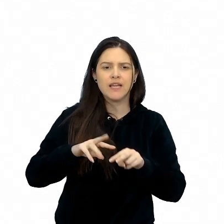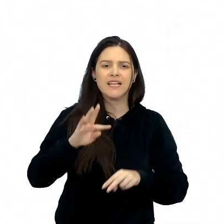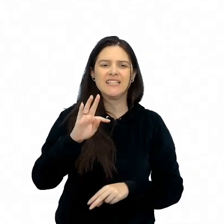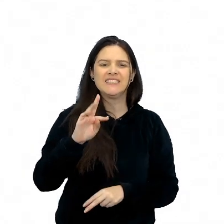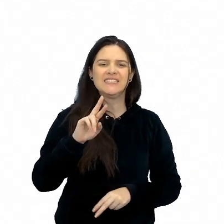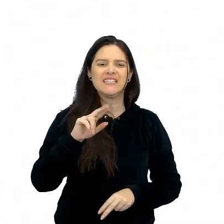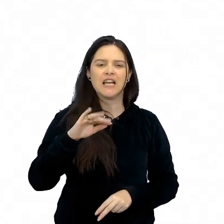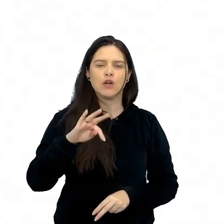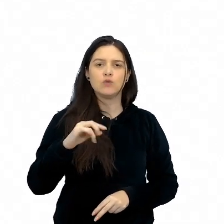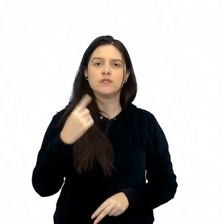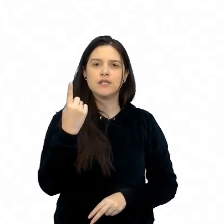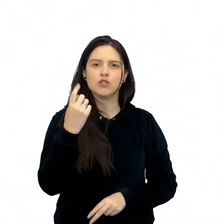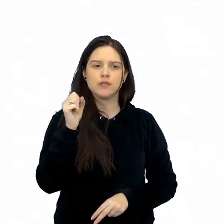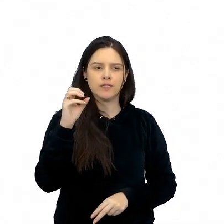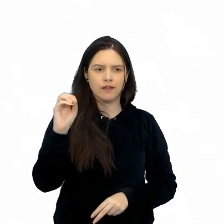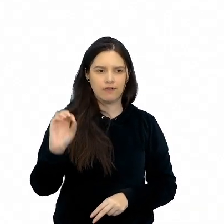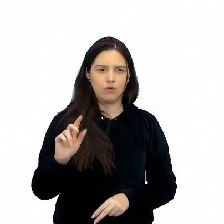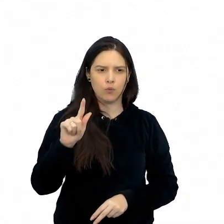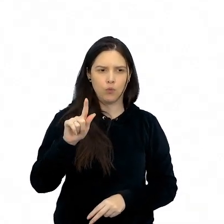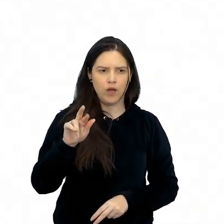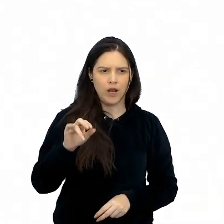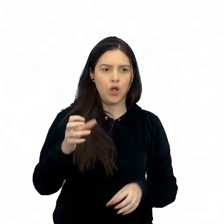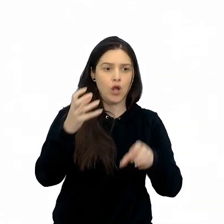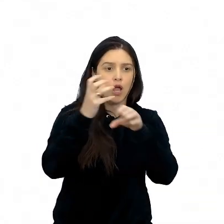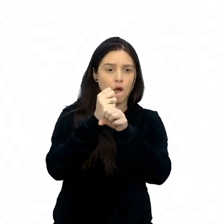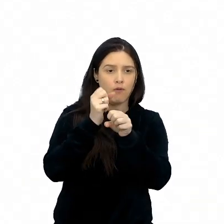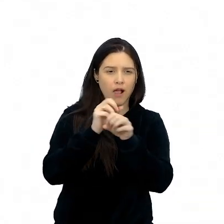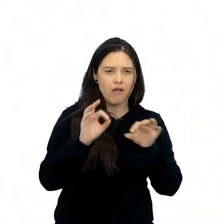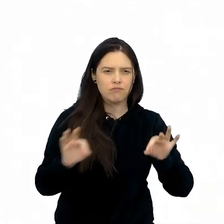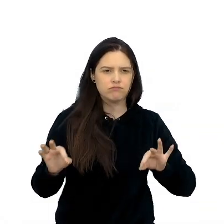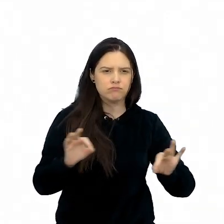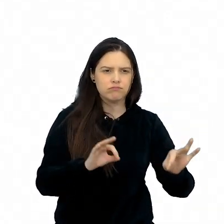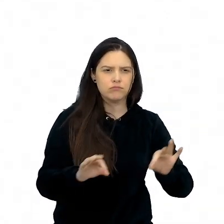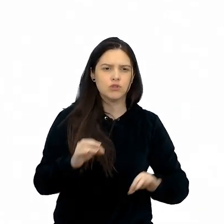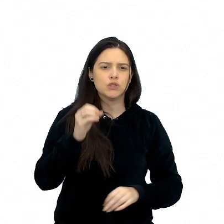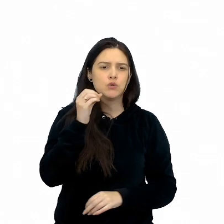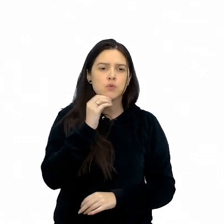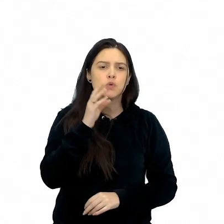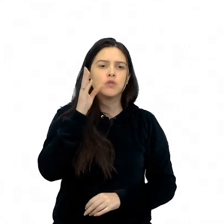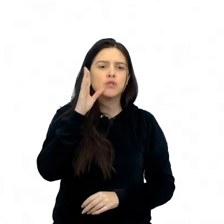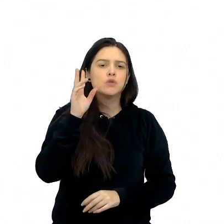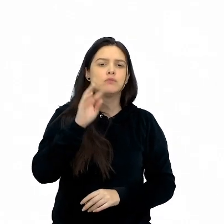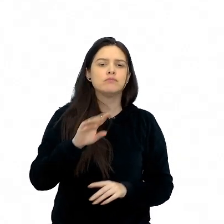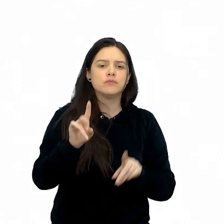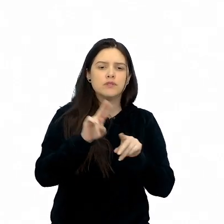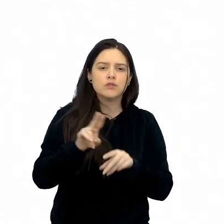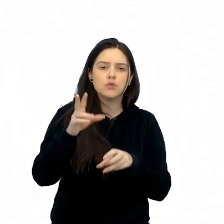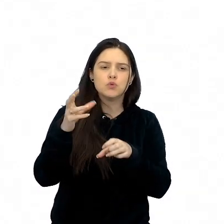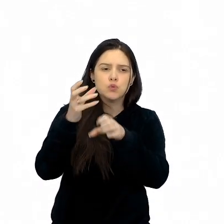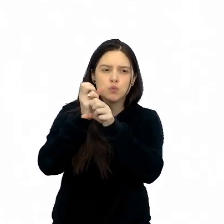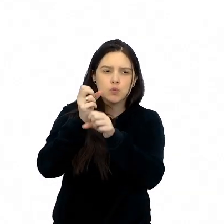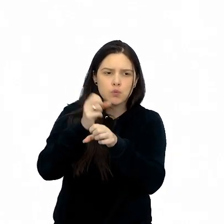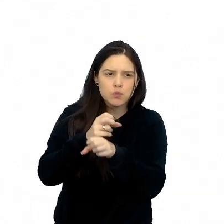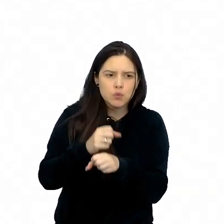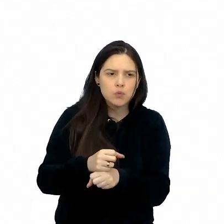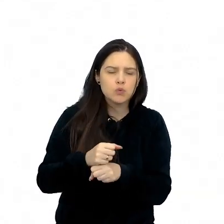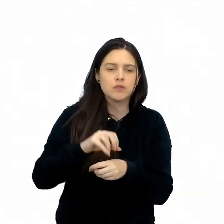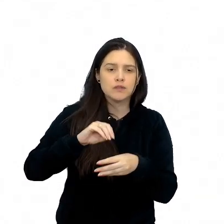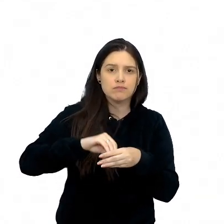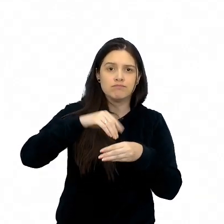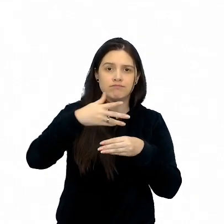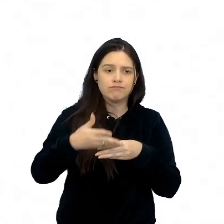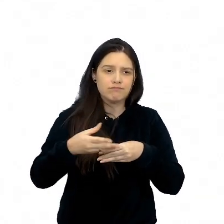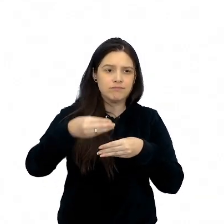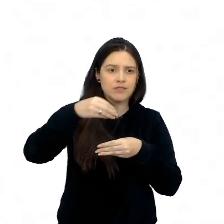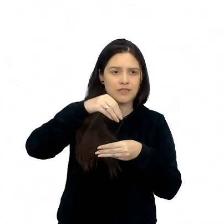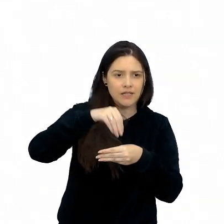é 180 graus. Calcular a medida dos ângulos desconhecidos de um triângulo, usando o fato que a soma dos ângulos internos de